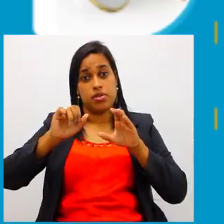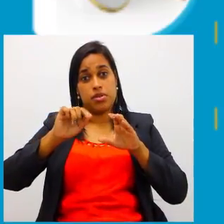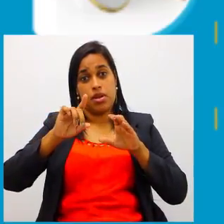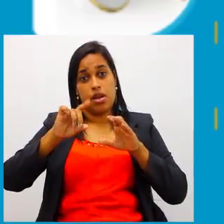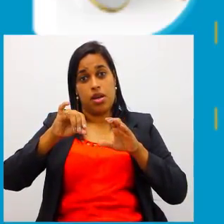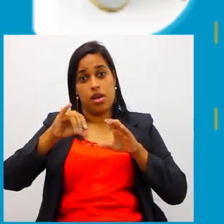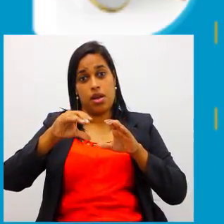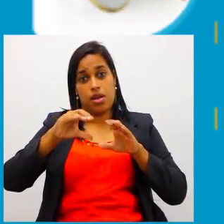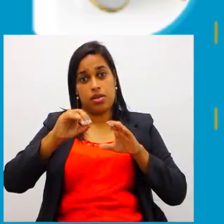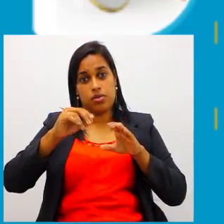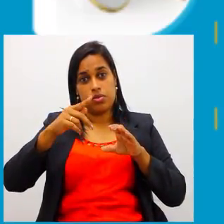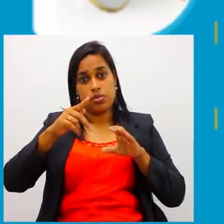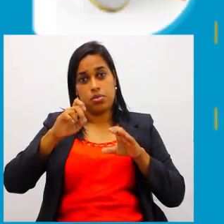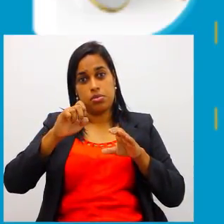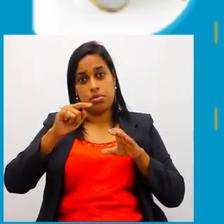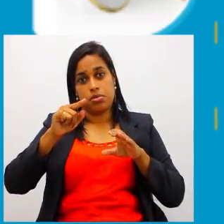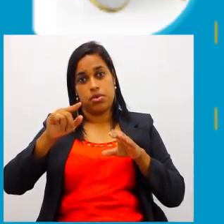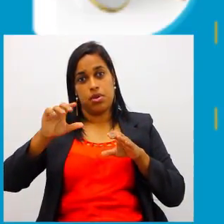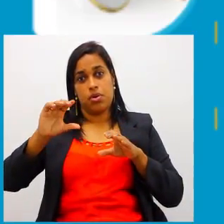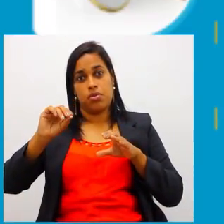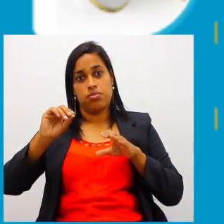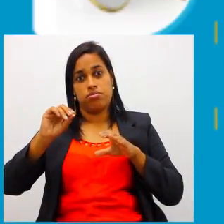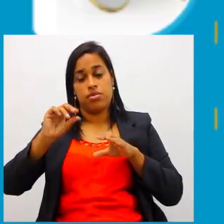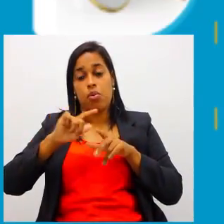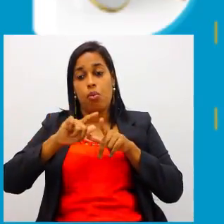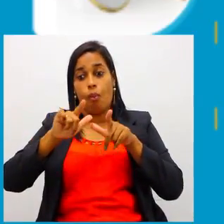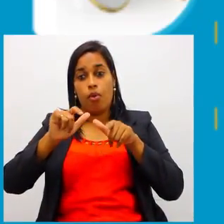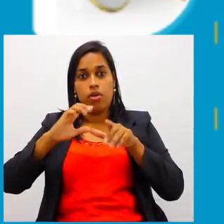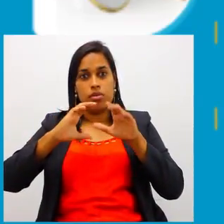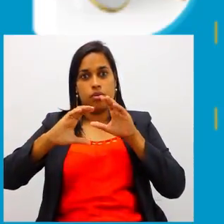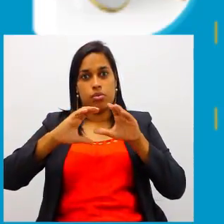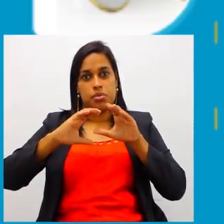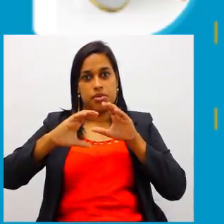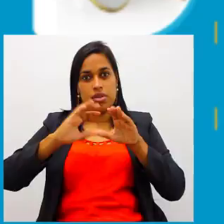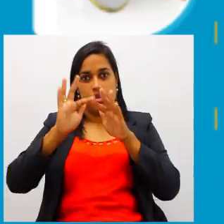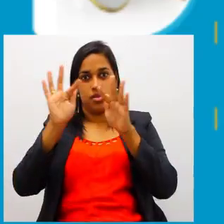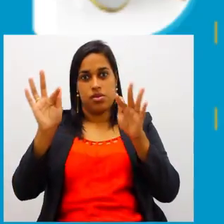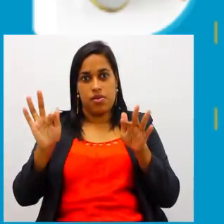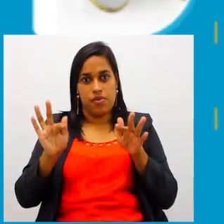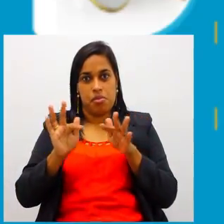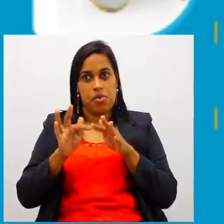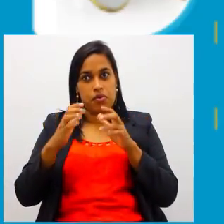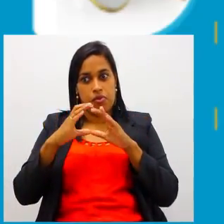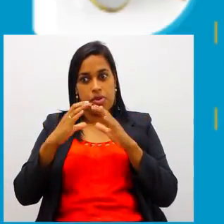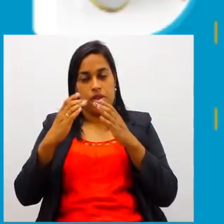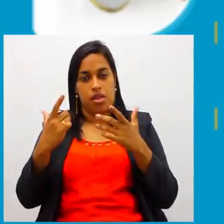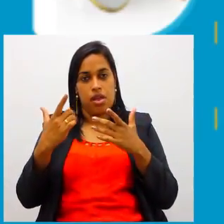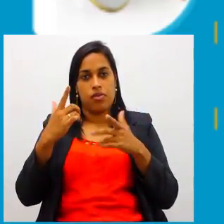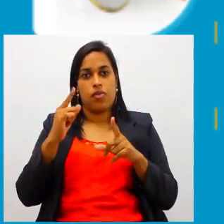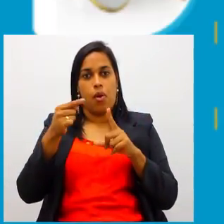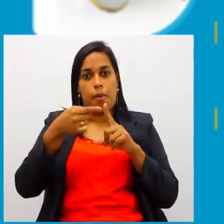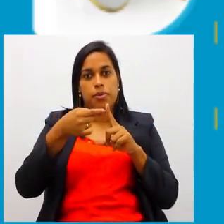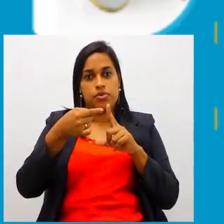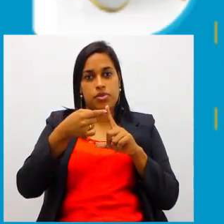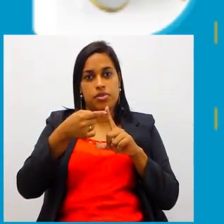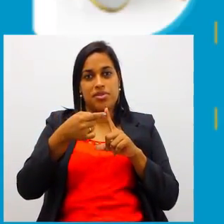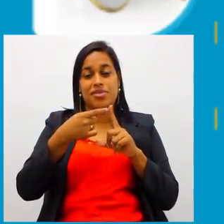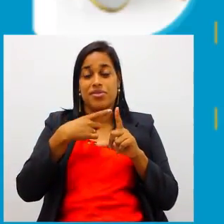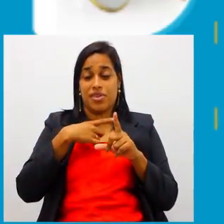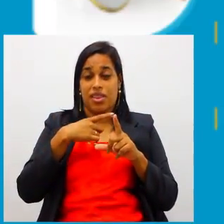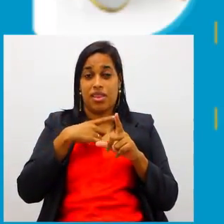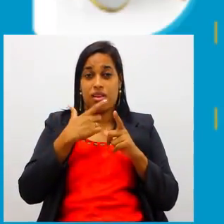rádio peão, ela preenche os vazios da comunicação formal. A comunicação formal não foi clara, não foi objetiva e ela deixou